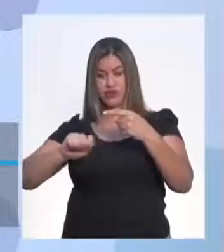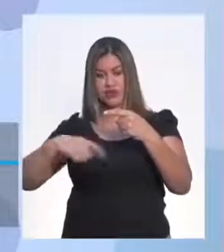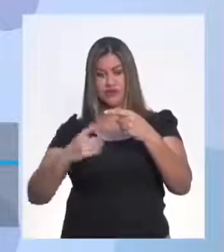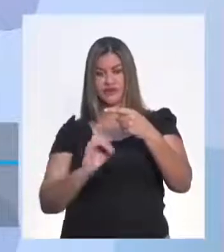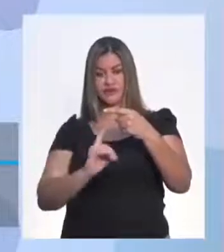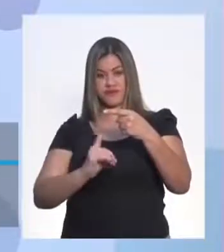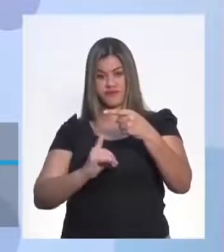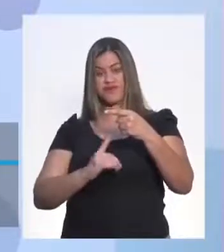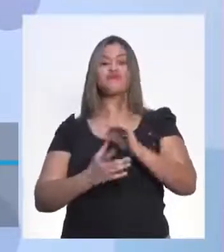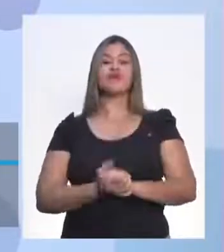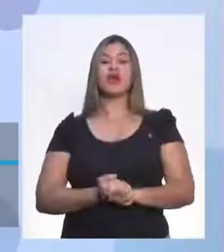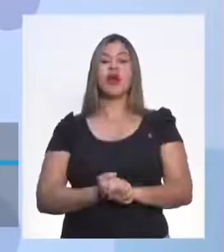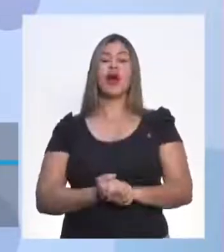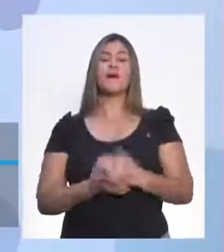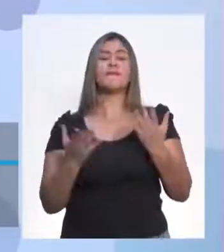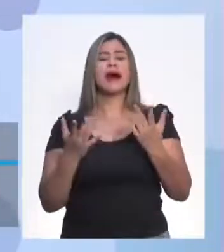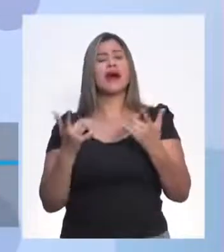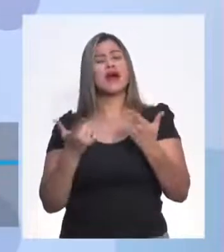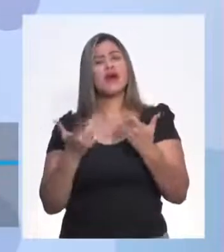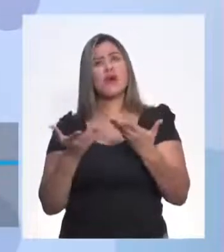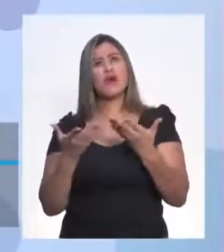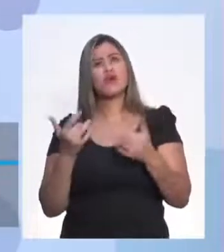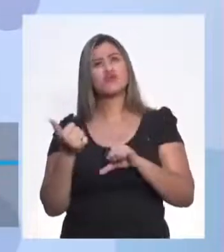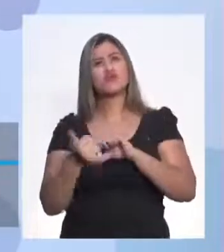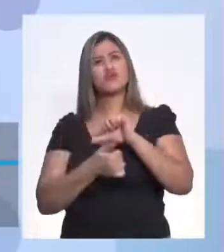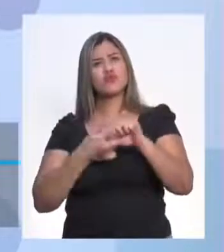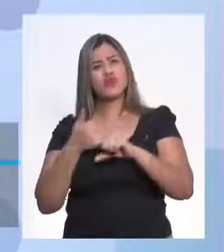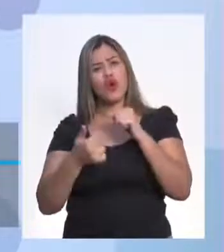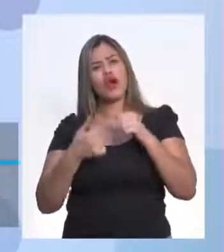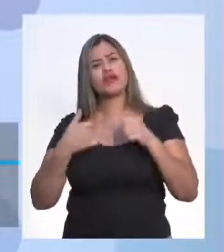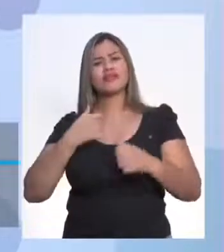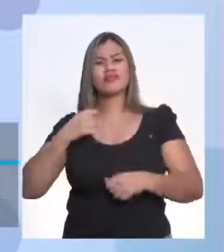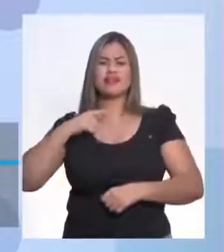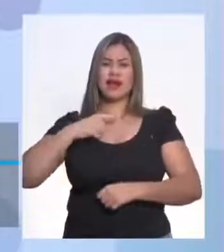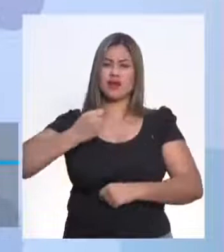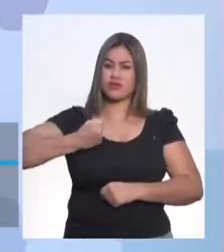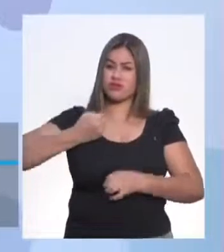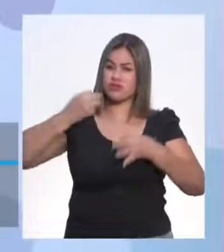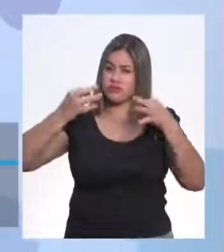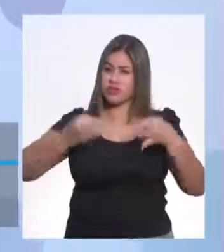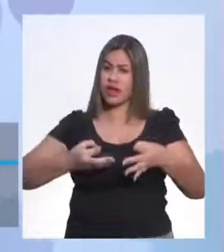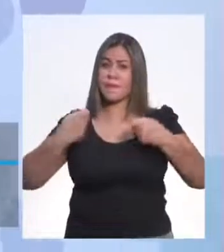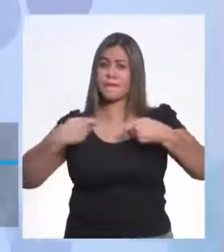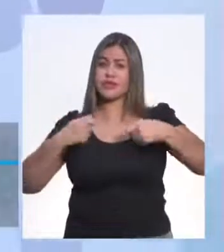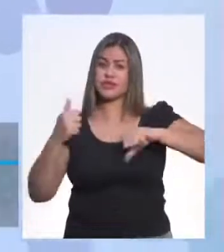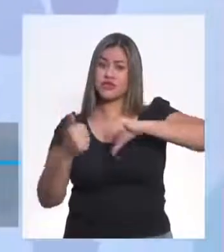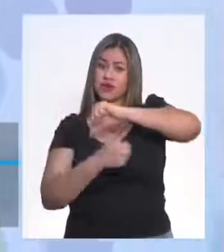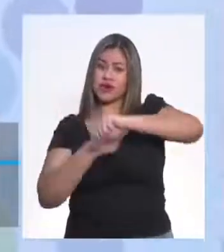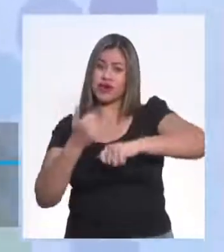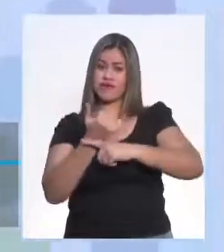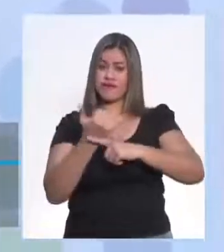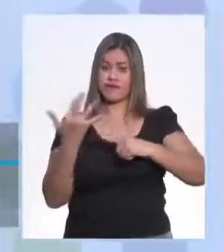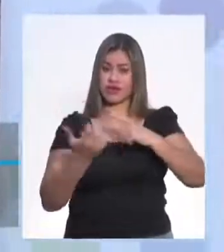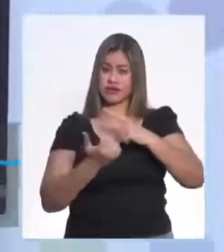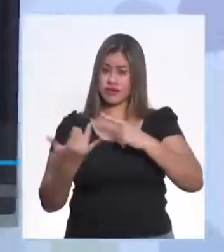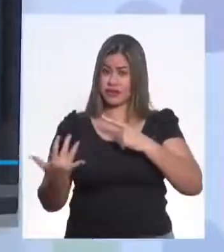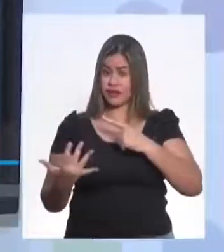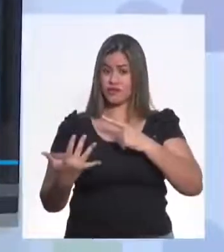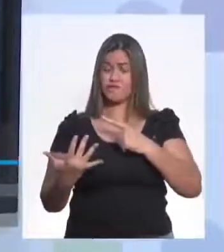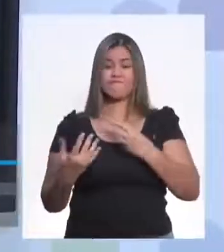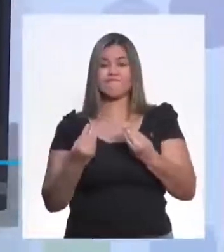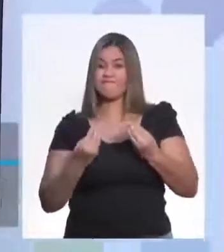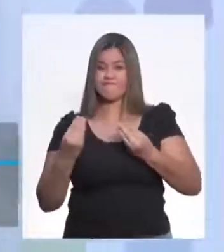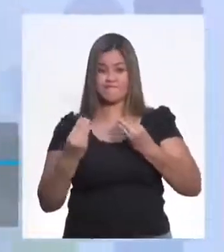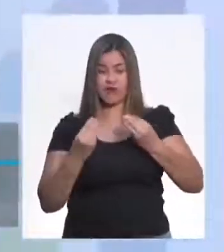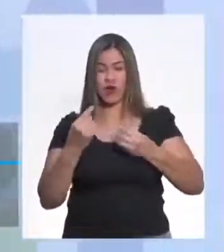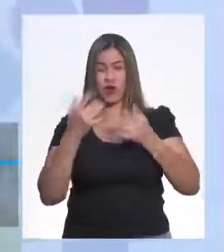quero passar na forma de uma fração. Como a gente faz? Então, vamos lá, preste atenção que eu vou resolver esse exemplo